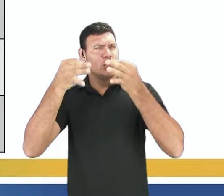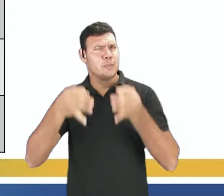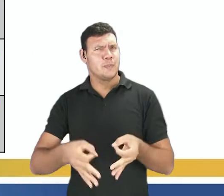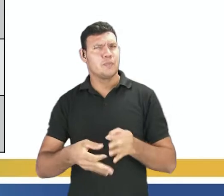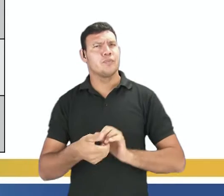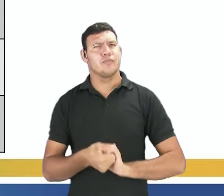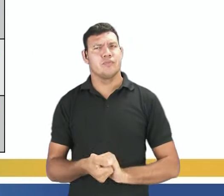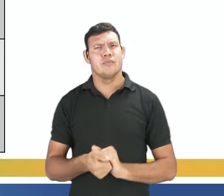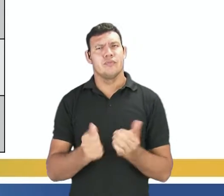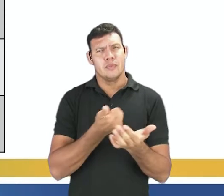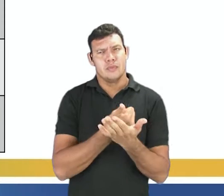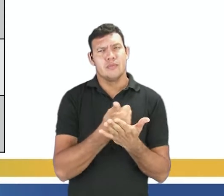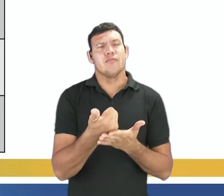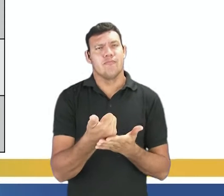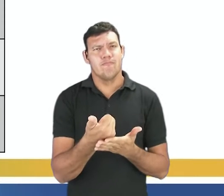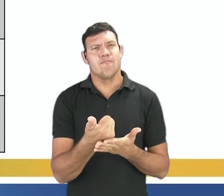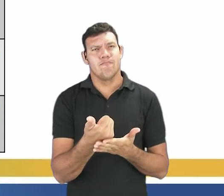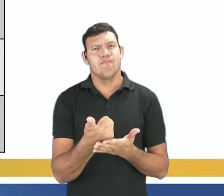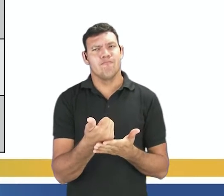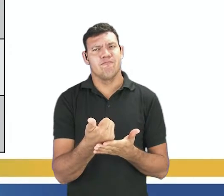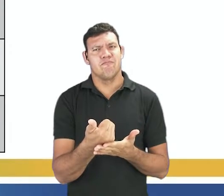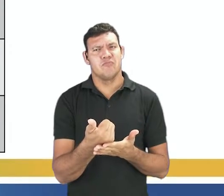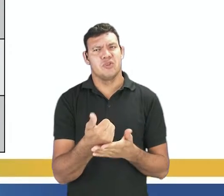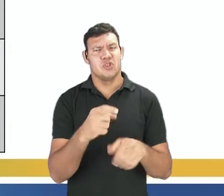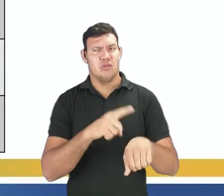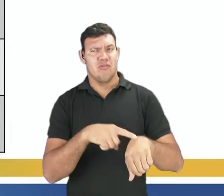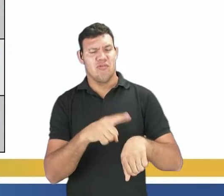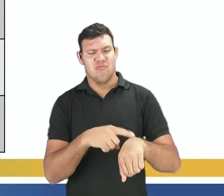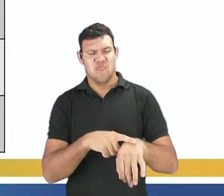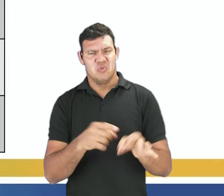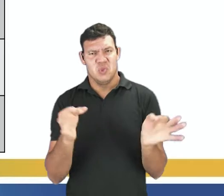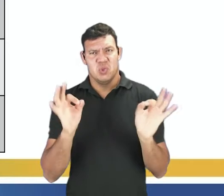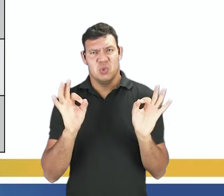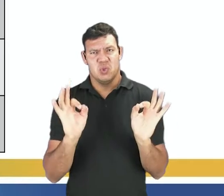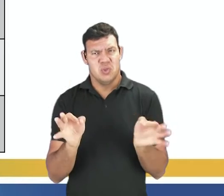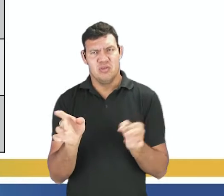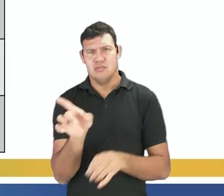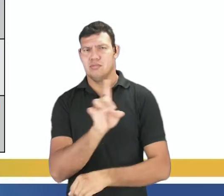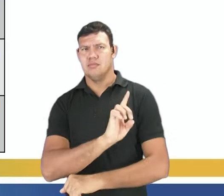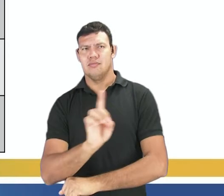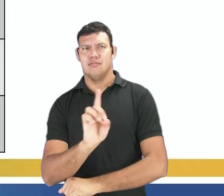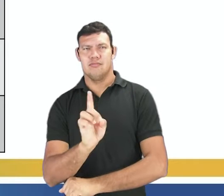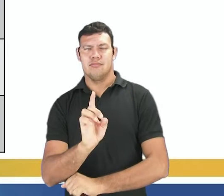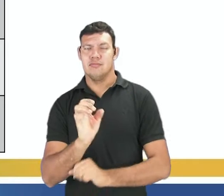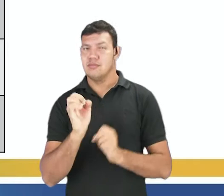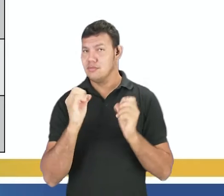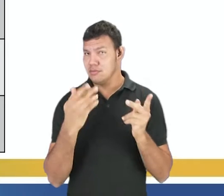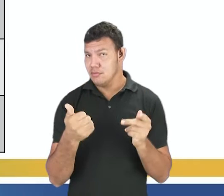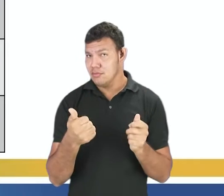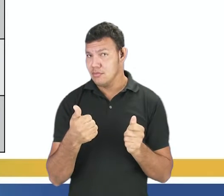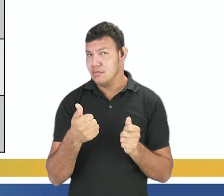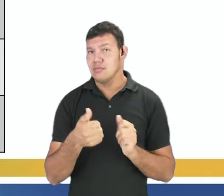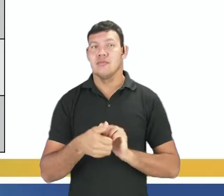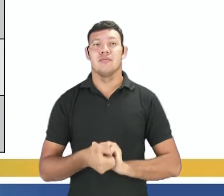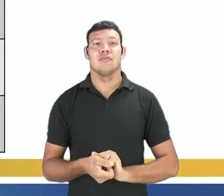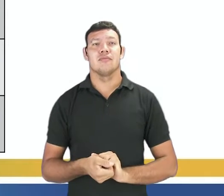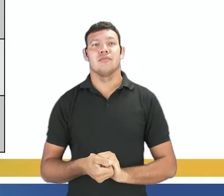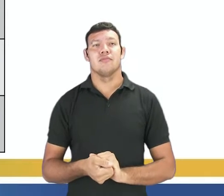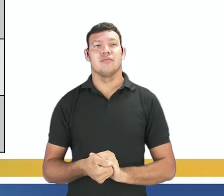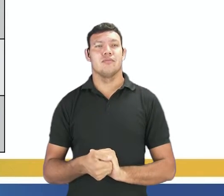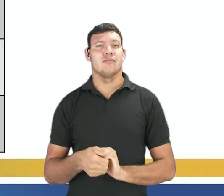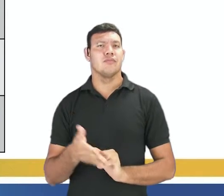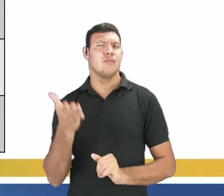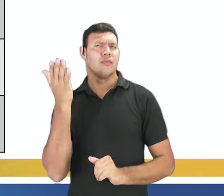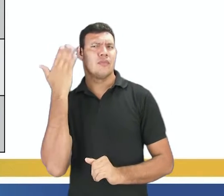passadas que acabaram em um tempo não específico. No passado, ações que ainda não terminaram. Tudo bem? Apesar do nome present